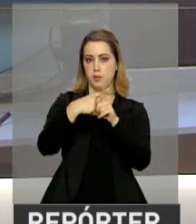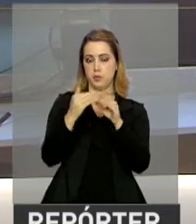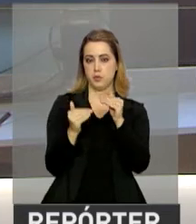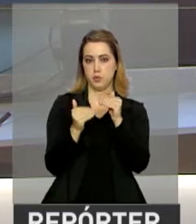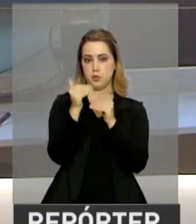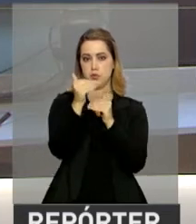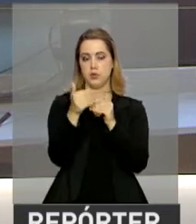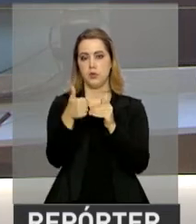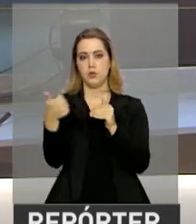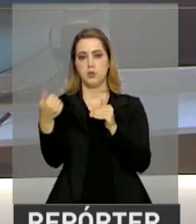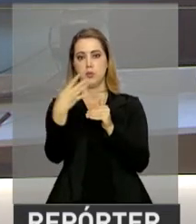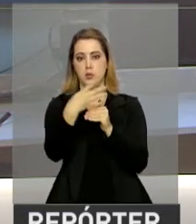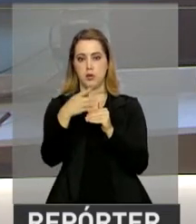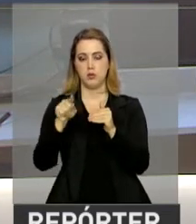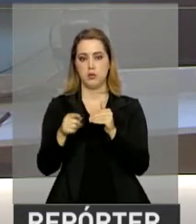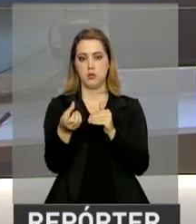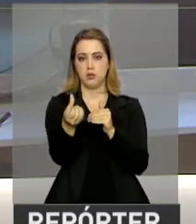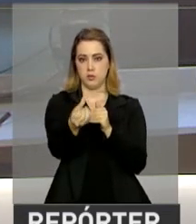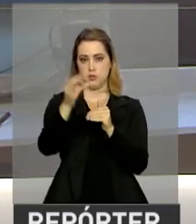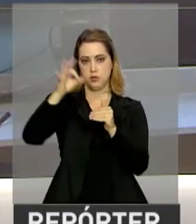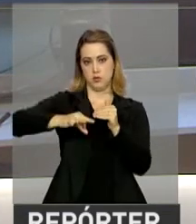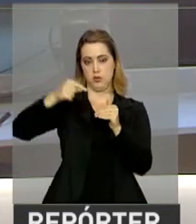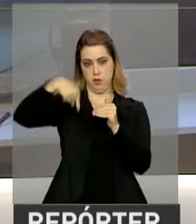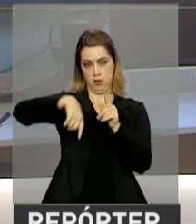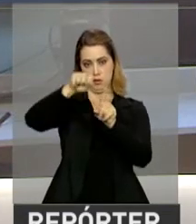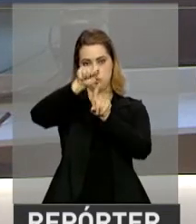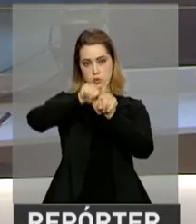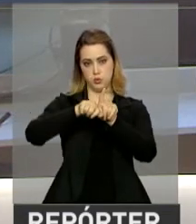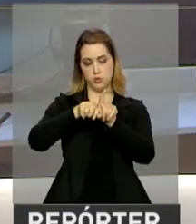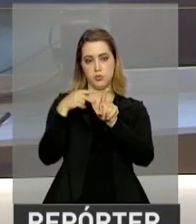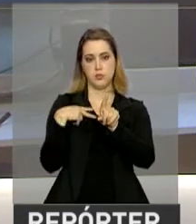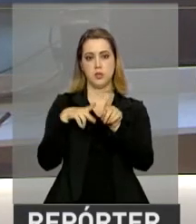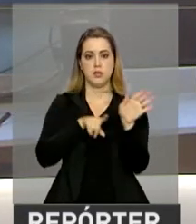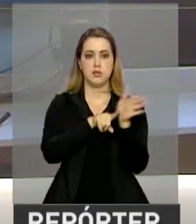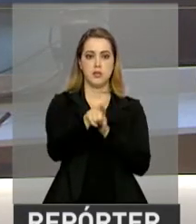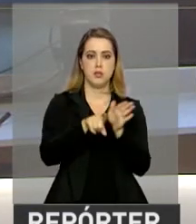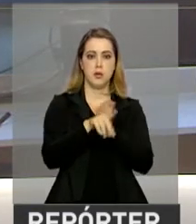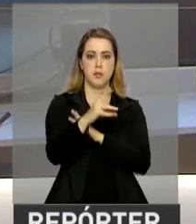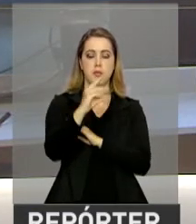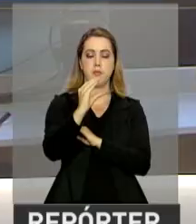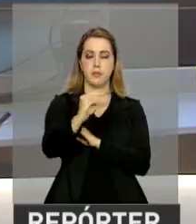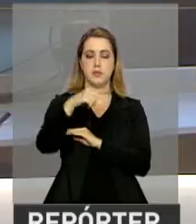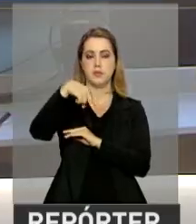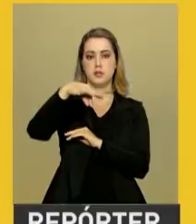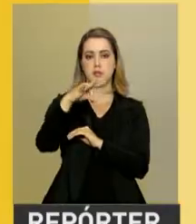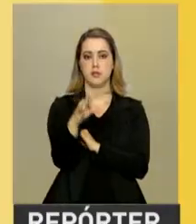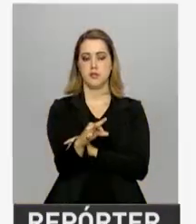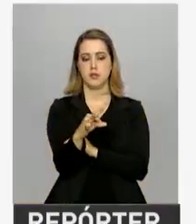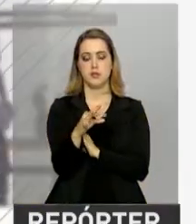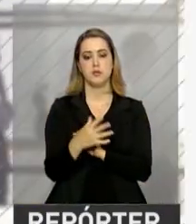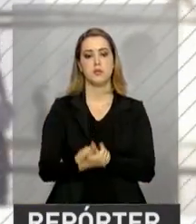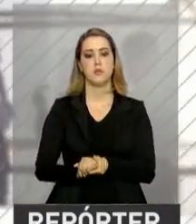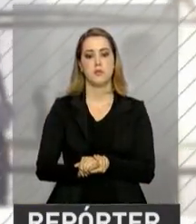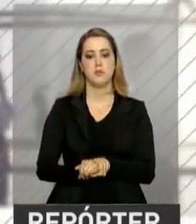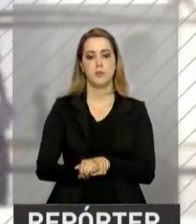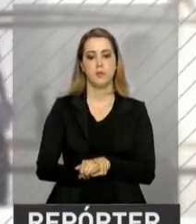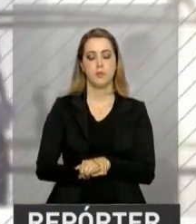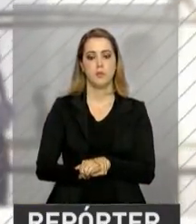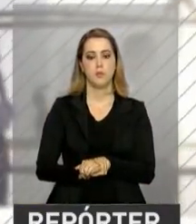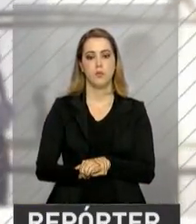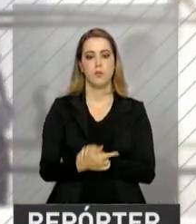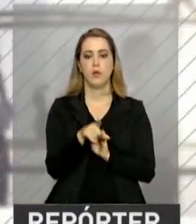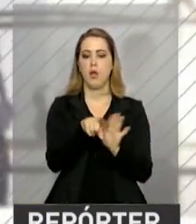para 14,6 por cento neste mês os dados são da pesquisa cnt e me der o